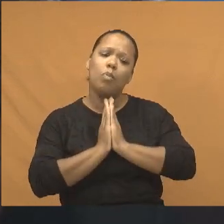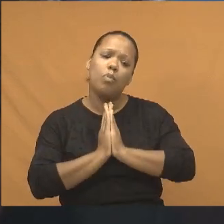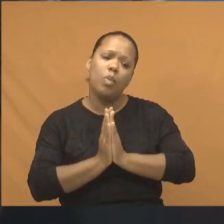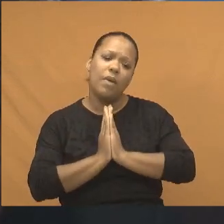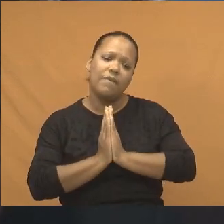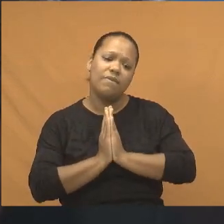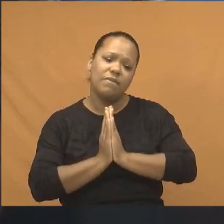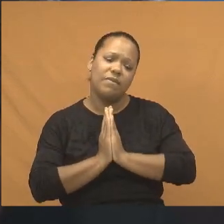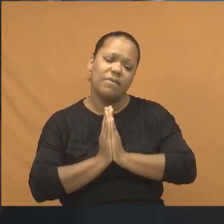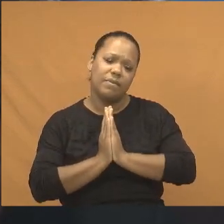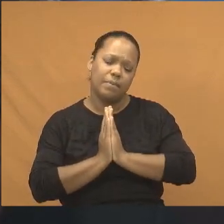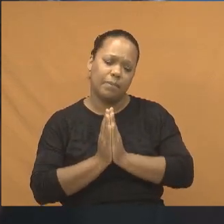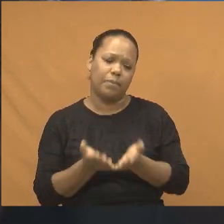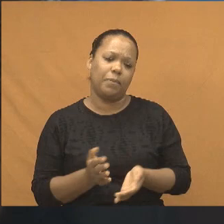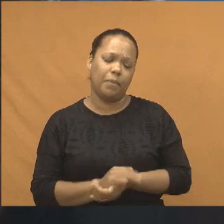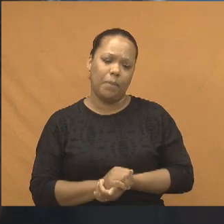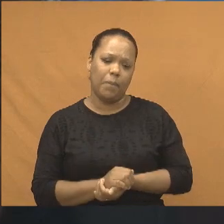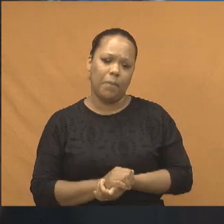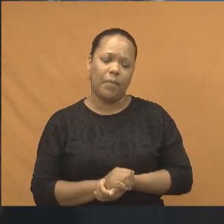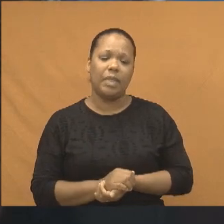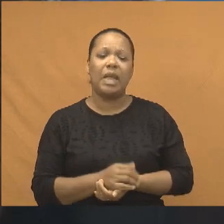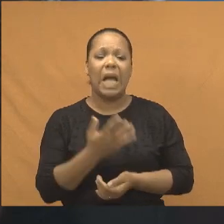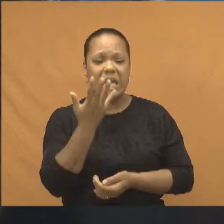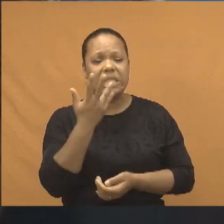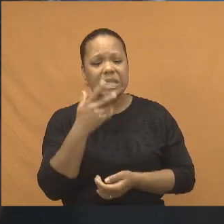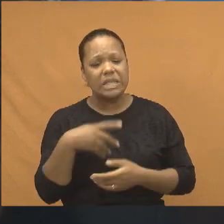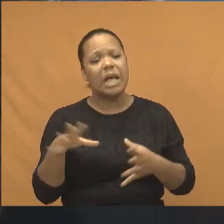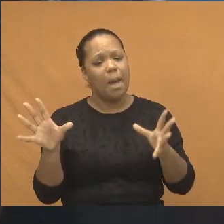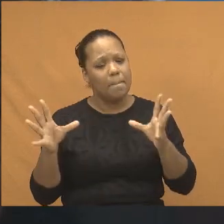favor, vai lá roçar as campinhas, criança merece.